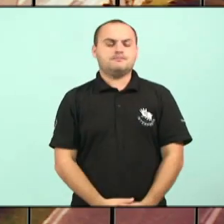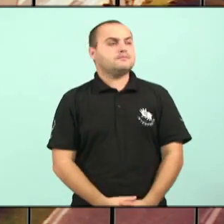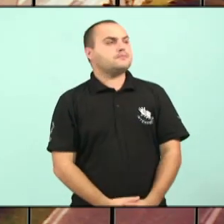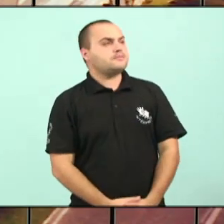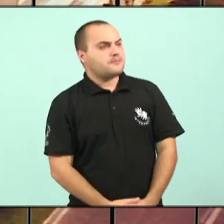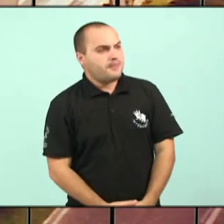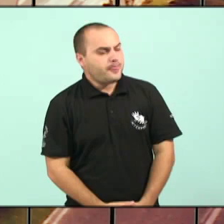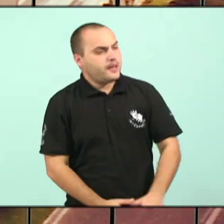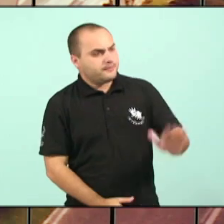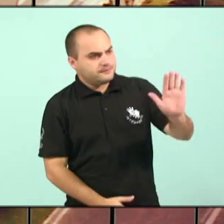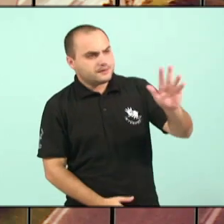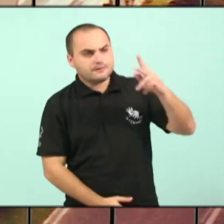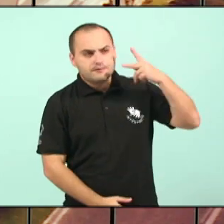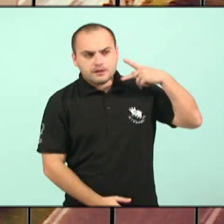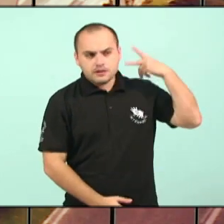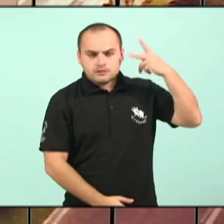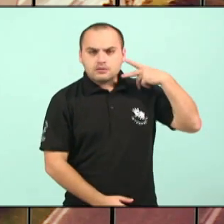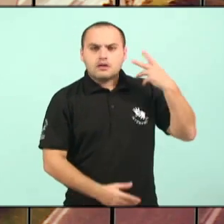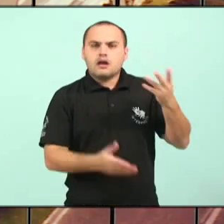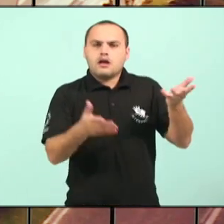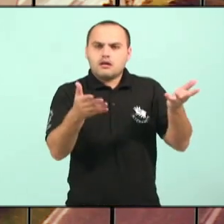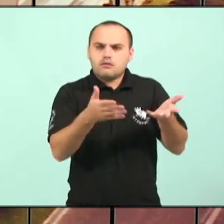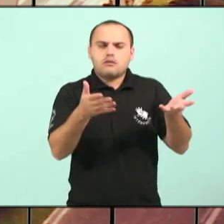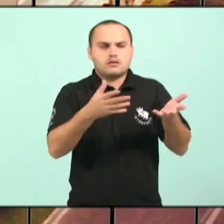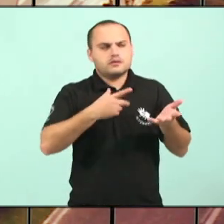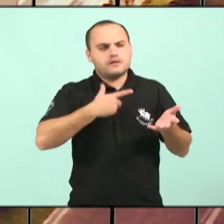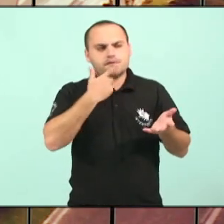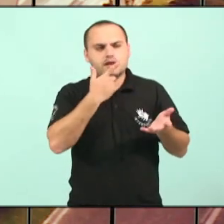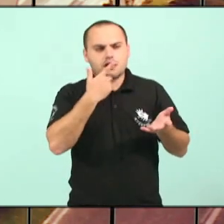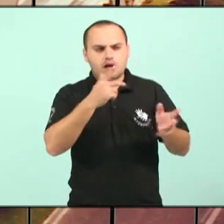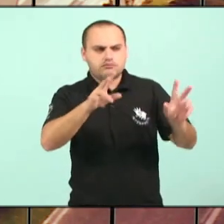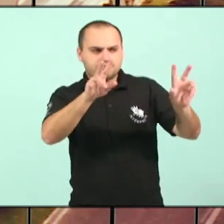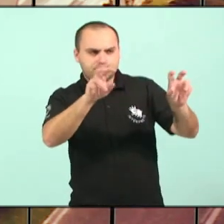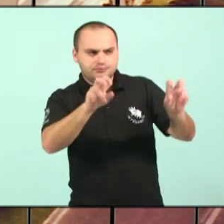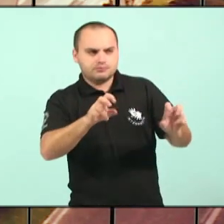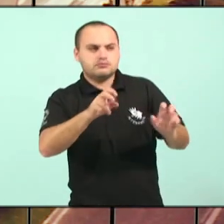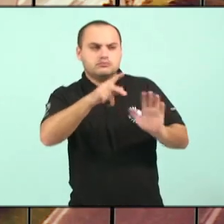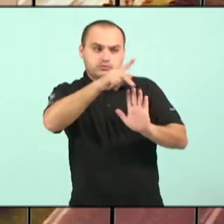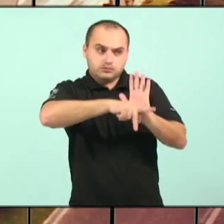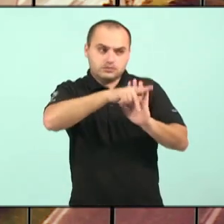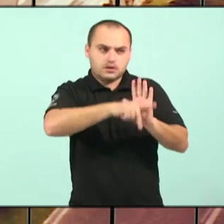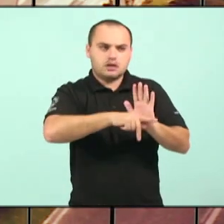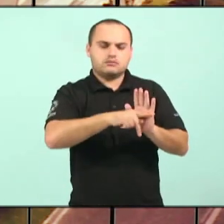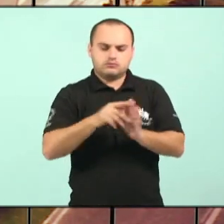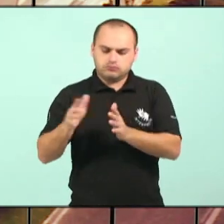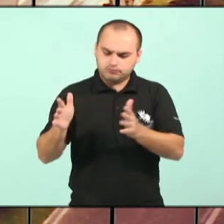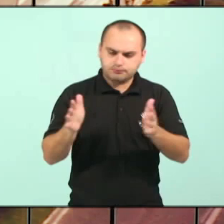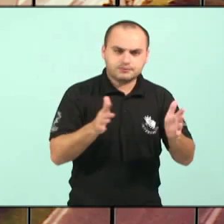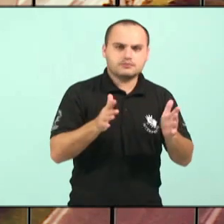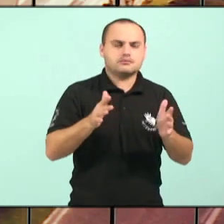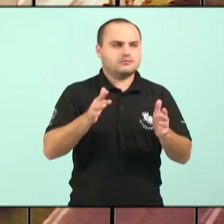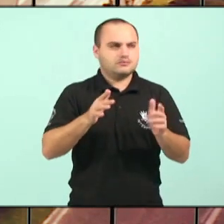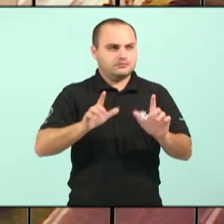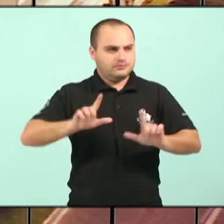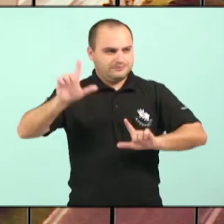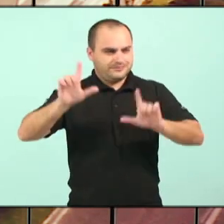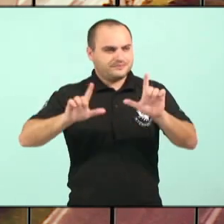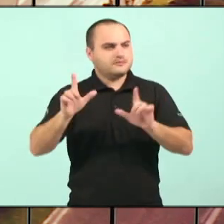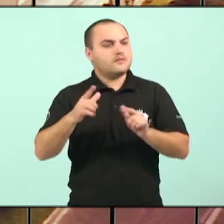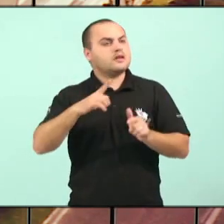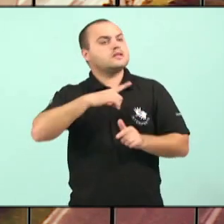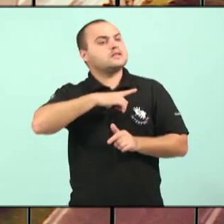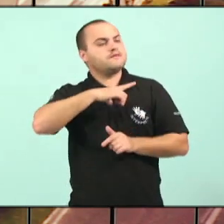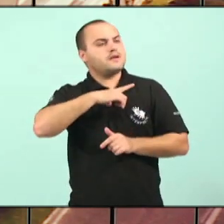miúde dos projetos e tal na sequência do programa. Eu gostaria de perguntar para o senhor, nós tivemos